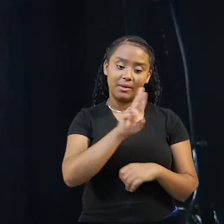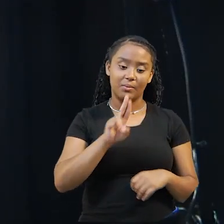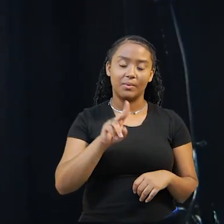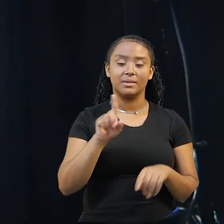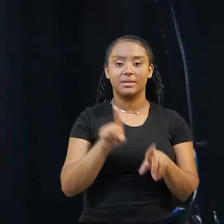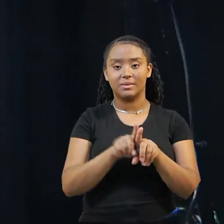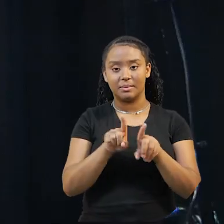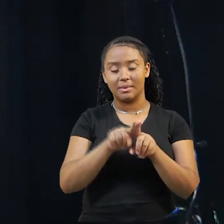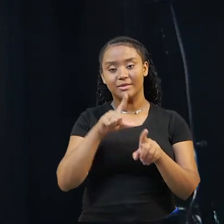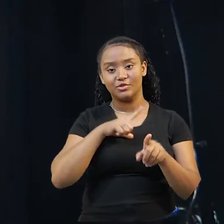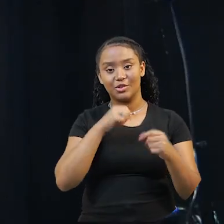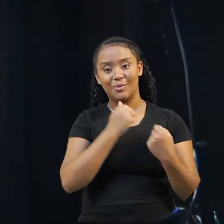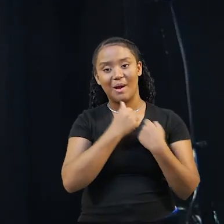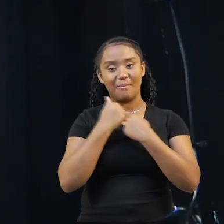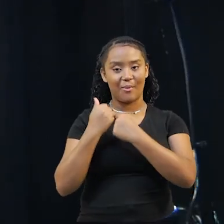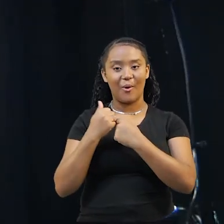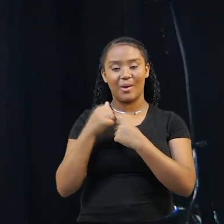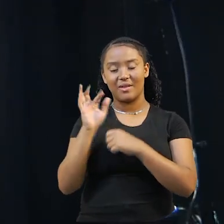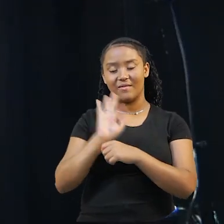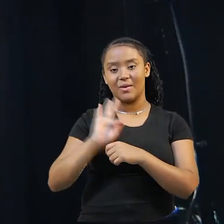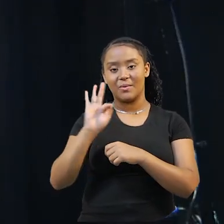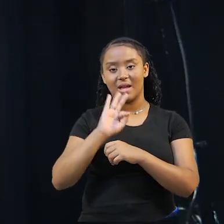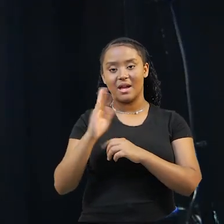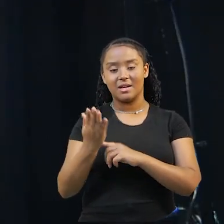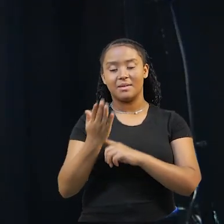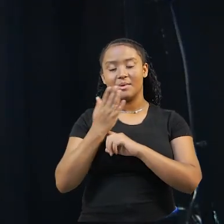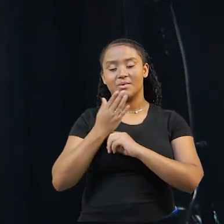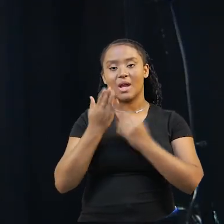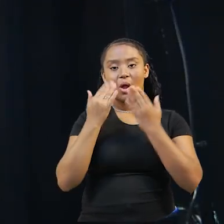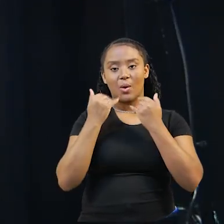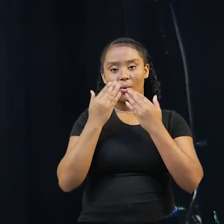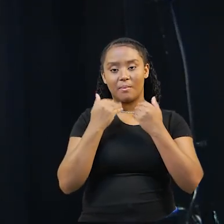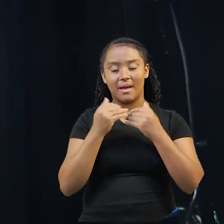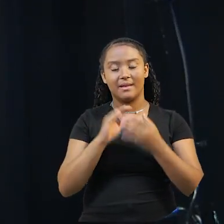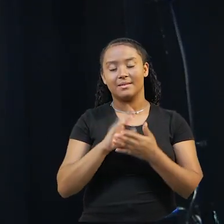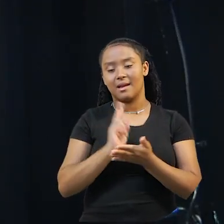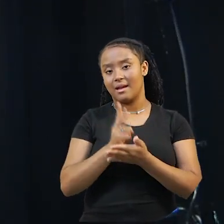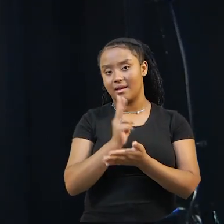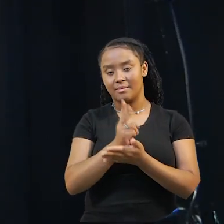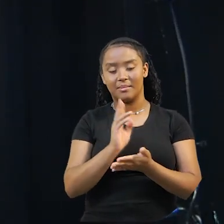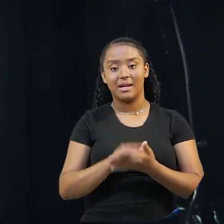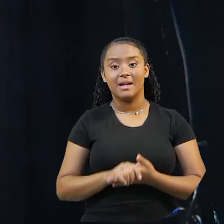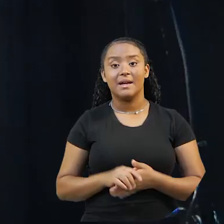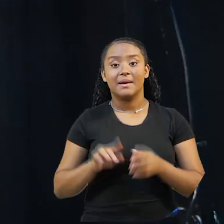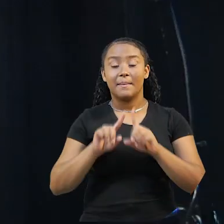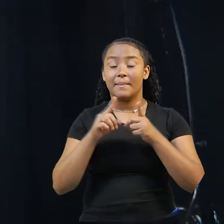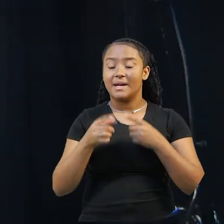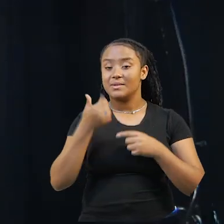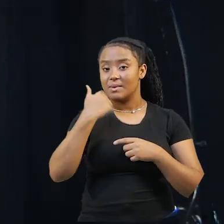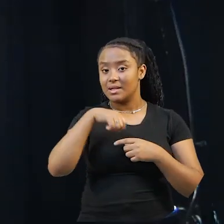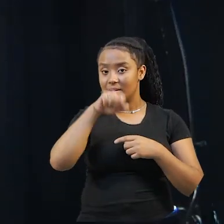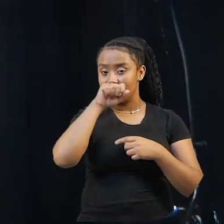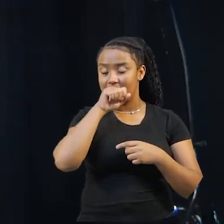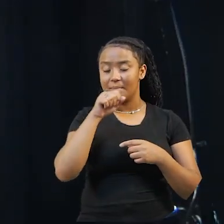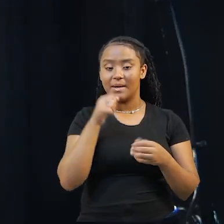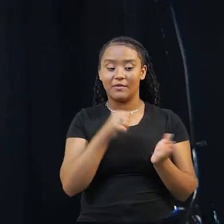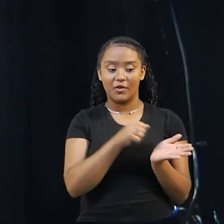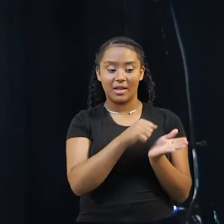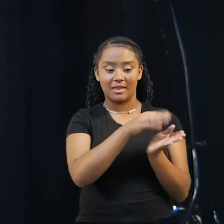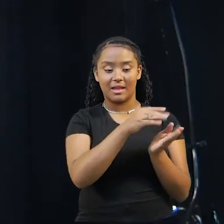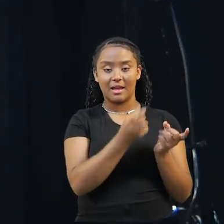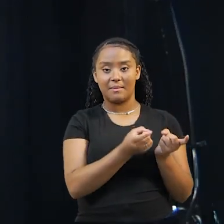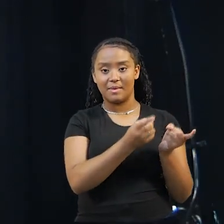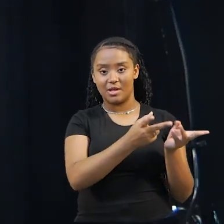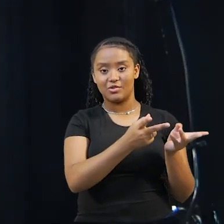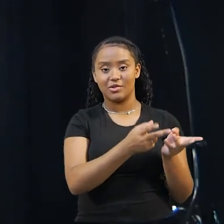bolsa alimentação que me dava acesso ao restaurante universitário e eu comia, fazia todas as minhas refeições lá. Mas quando ela foi demitida, a situação se agravou